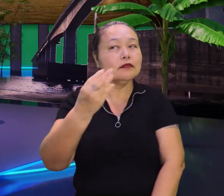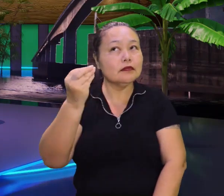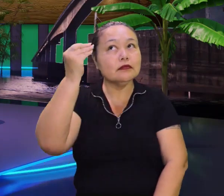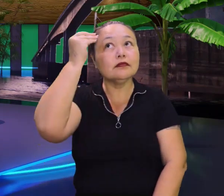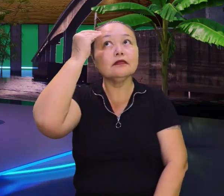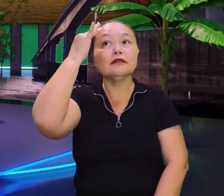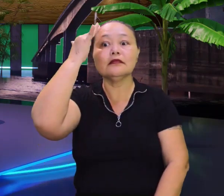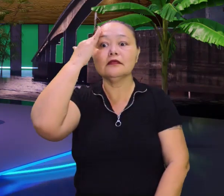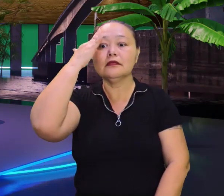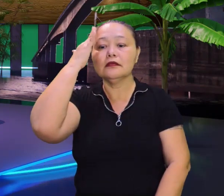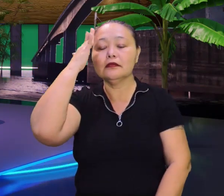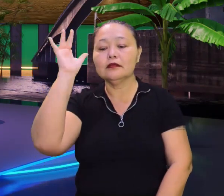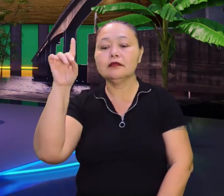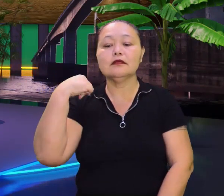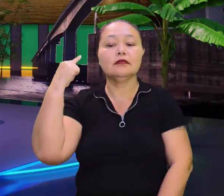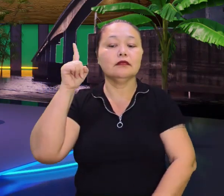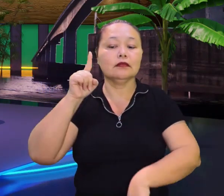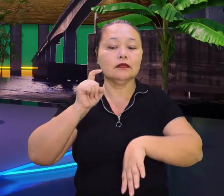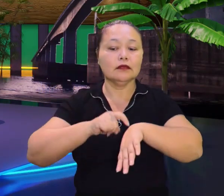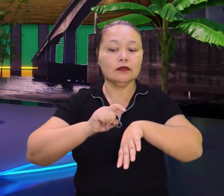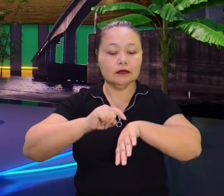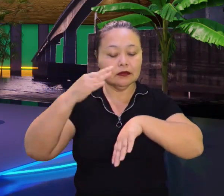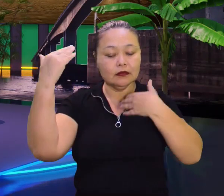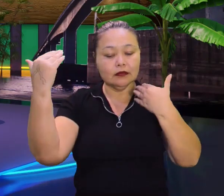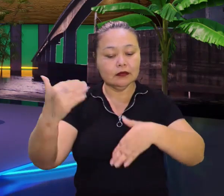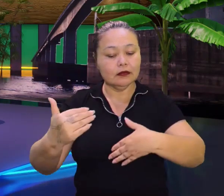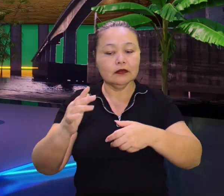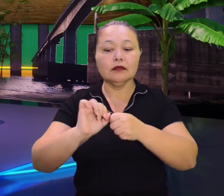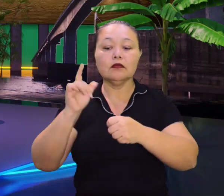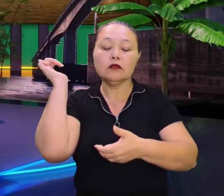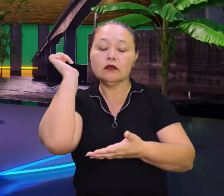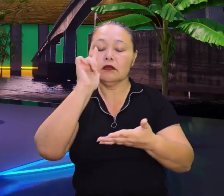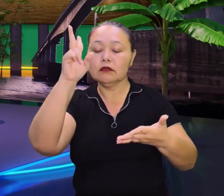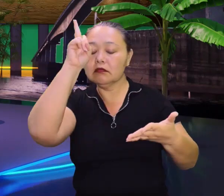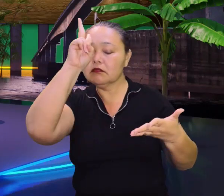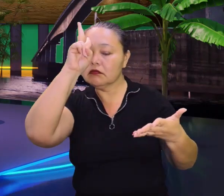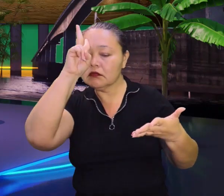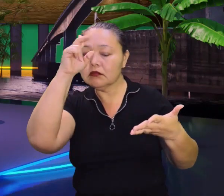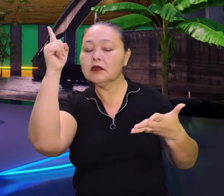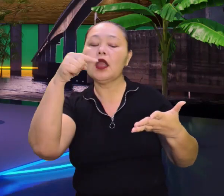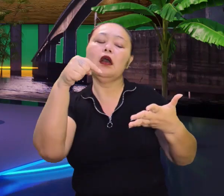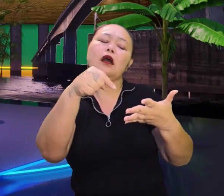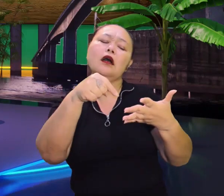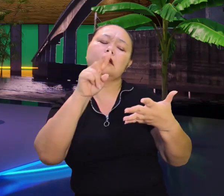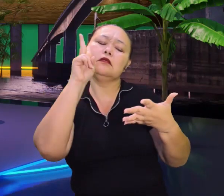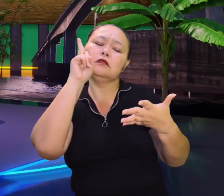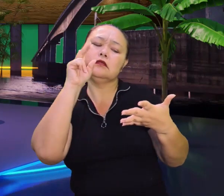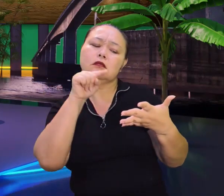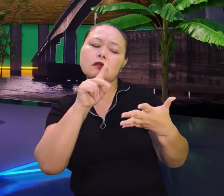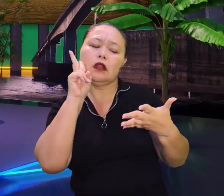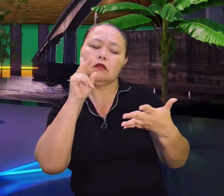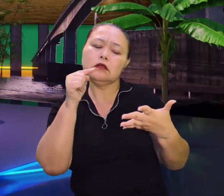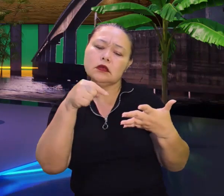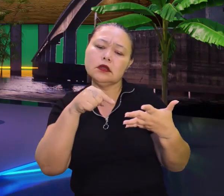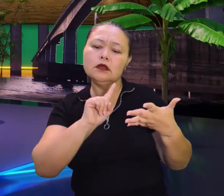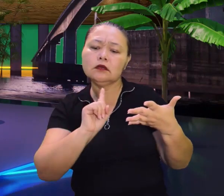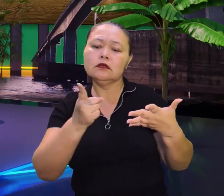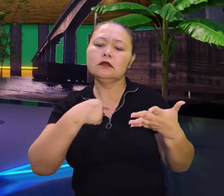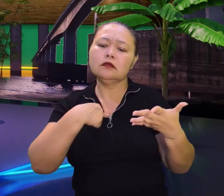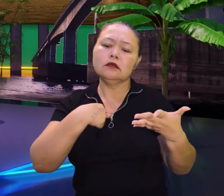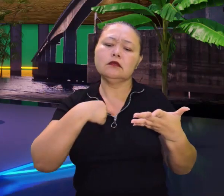falando, para que na hora da prova ele consiga lembrar. Lembrei disso aqui, lembrei que realmente os